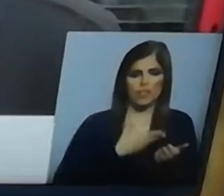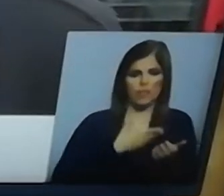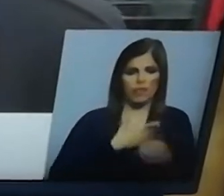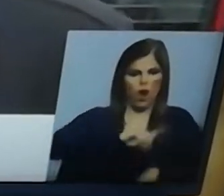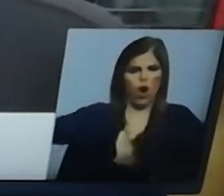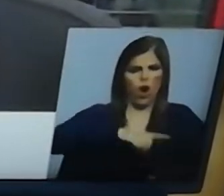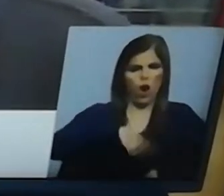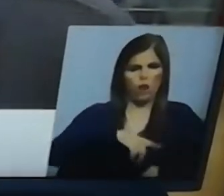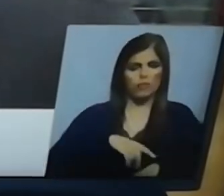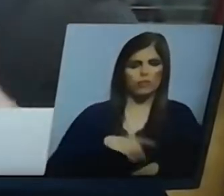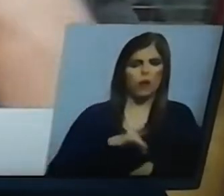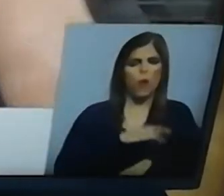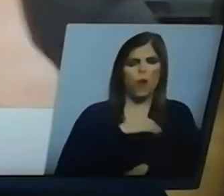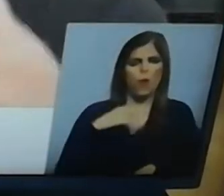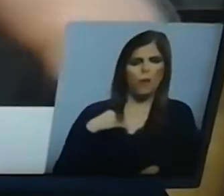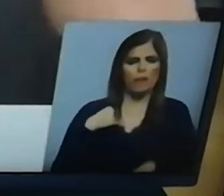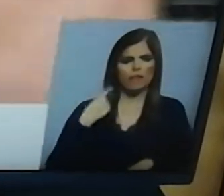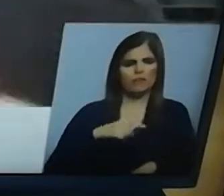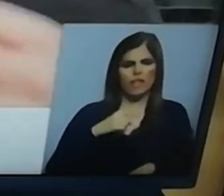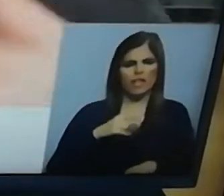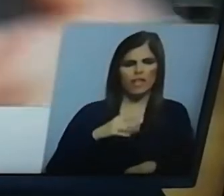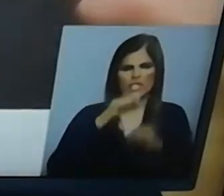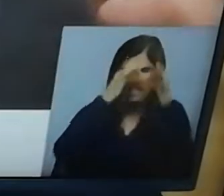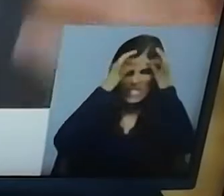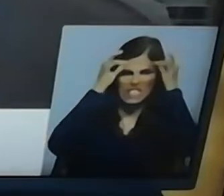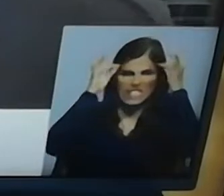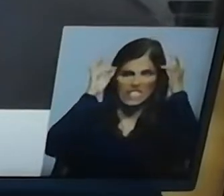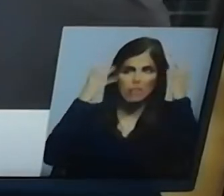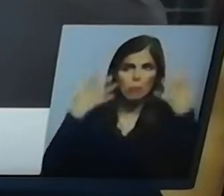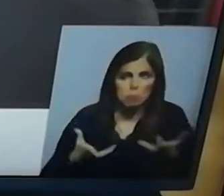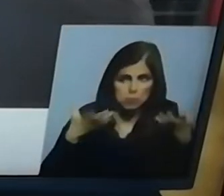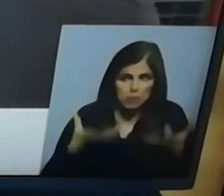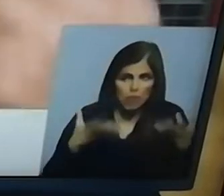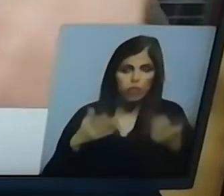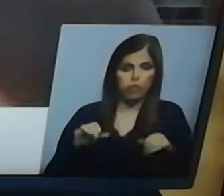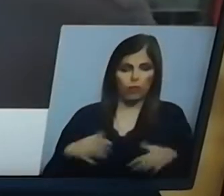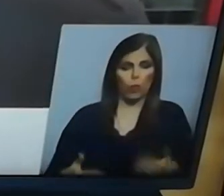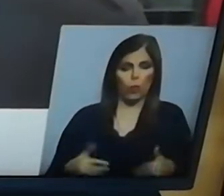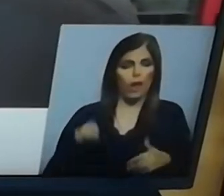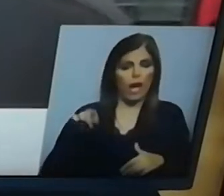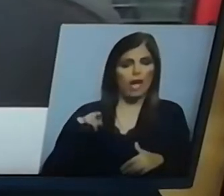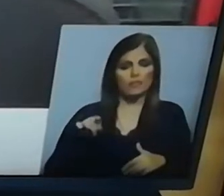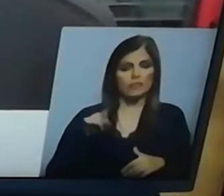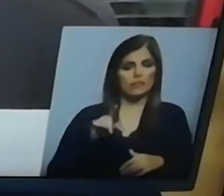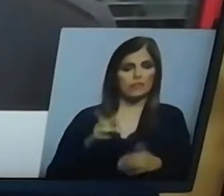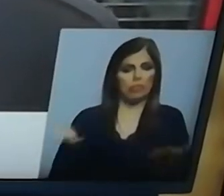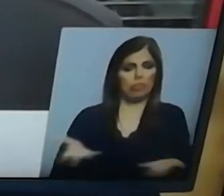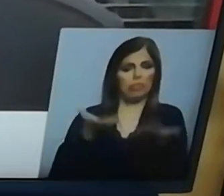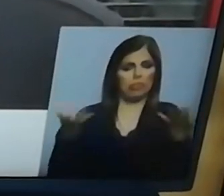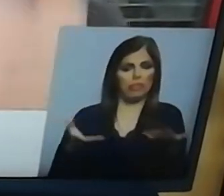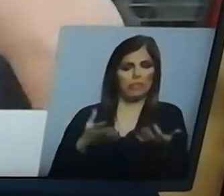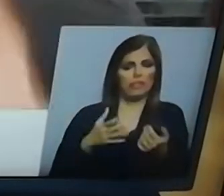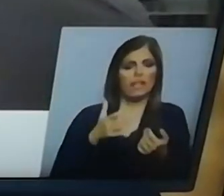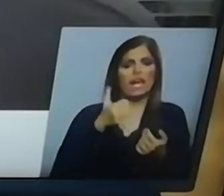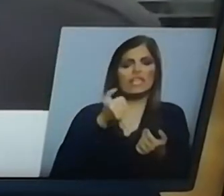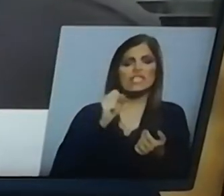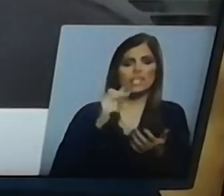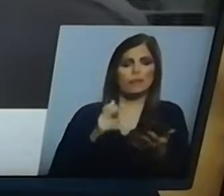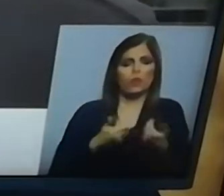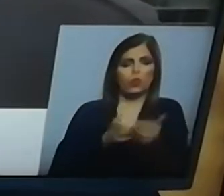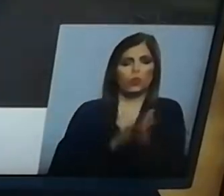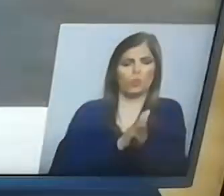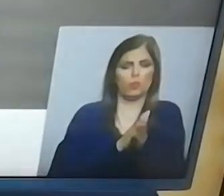médicos queixam-se de ter as marcas na cabeça, o peso da peça na cabeça. E esta pesa 15 gramas. O conjunto completo